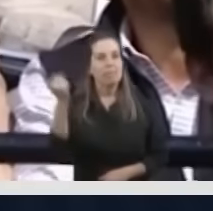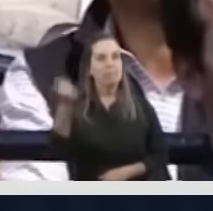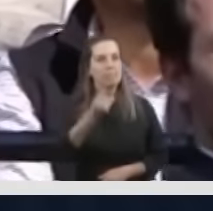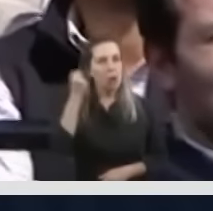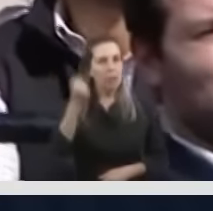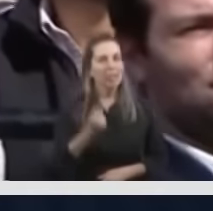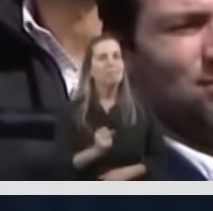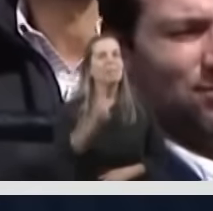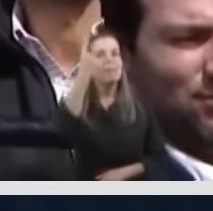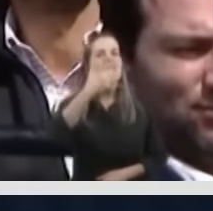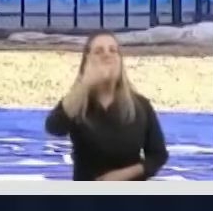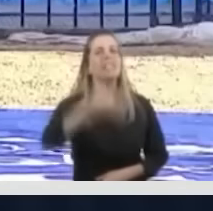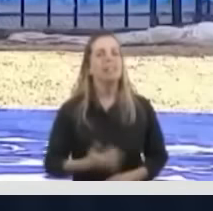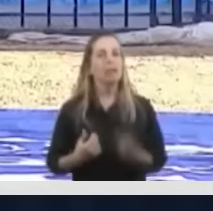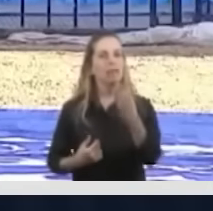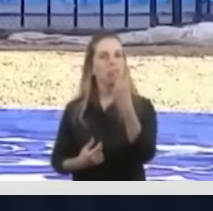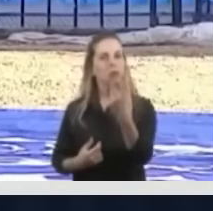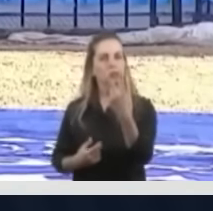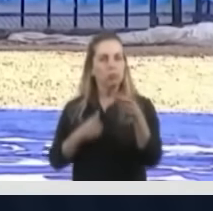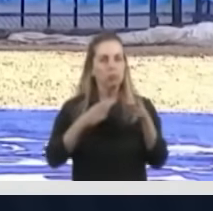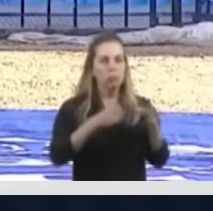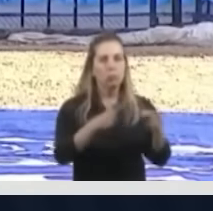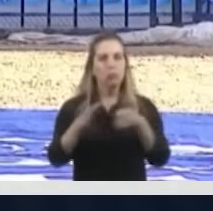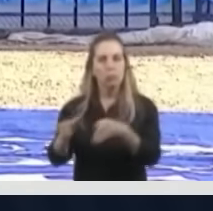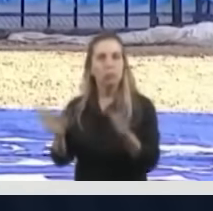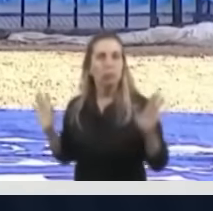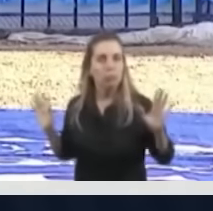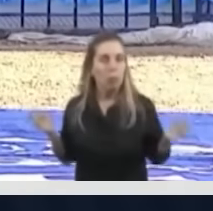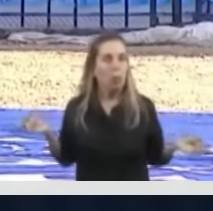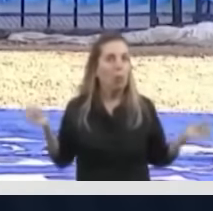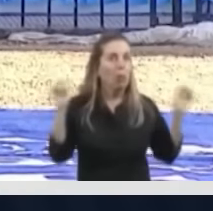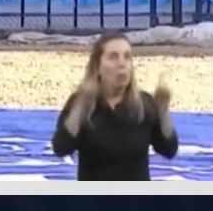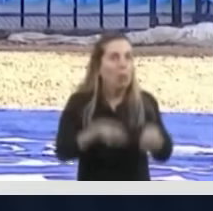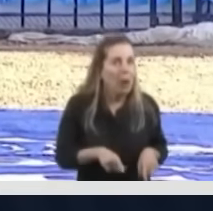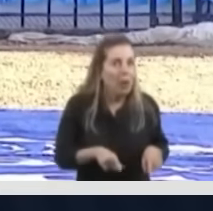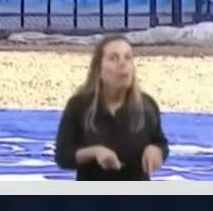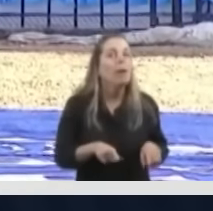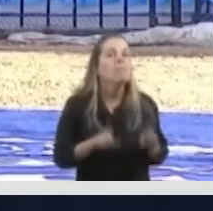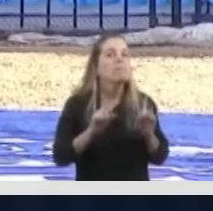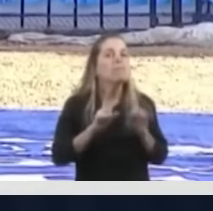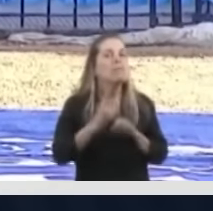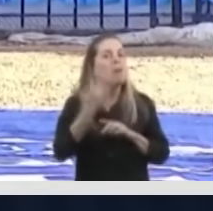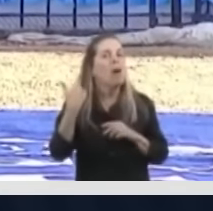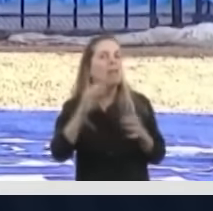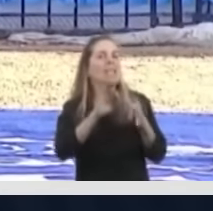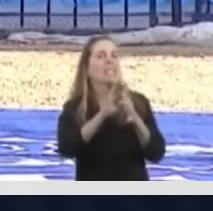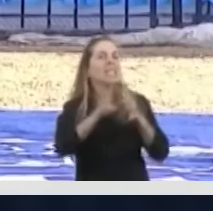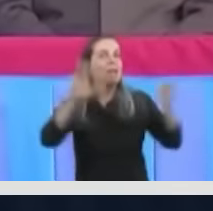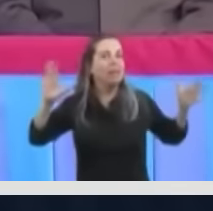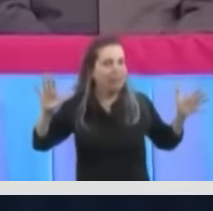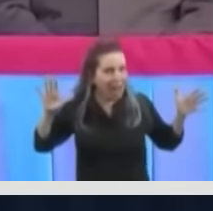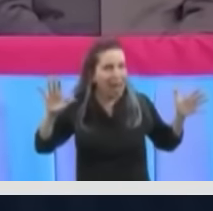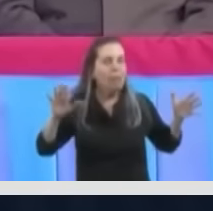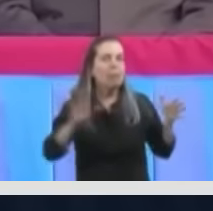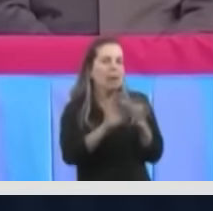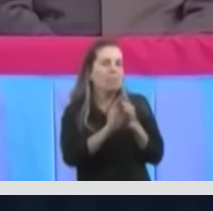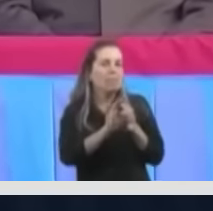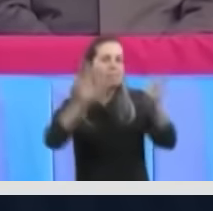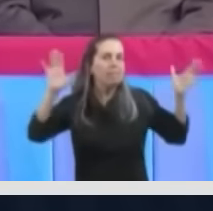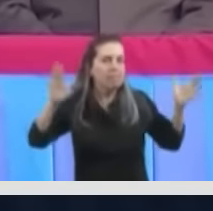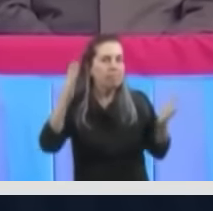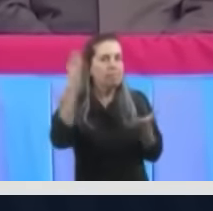tirar impostos da cadeia produtiva, tanto do agro, da indústria e de tudo. Esse caminho vai ser continuado. É um objetivo do Milei,